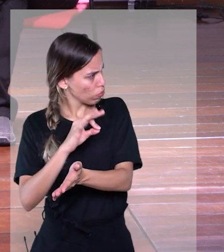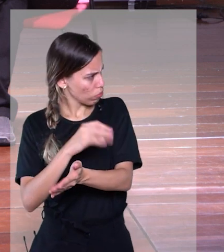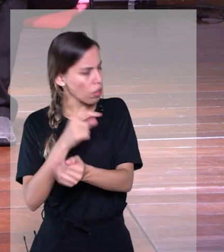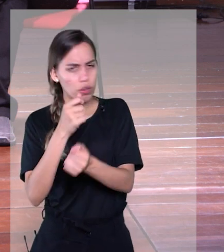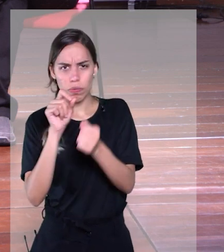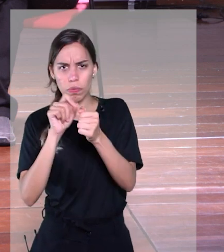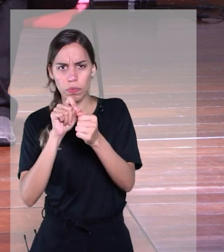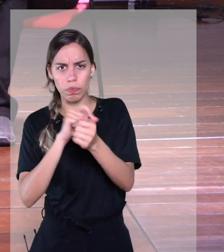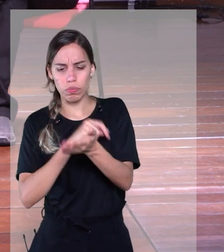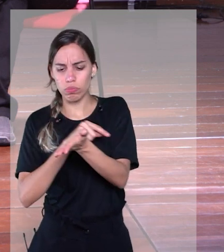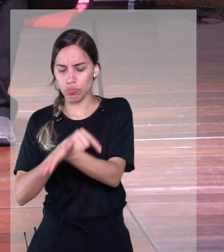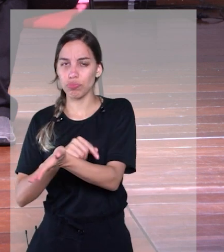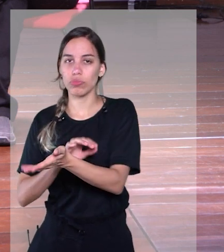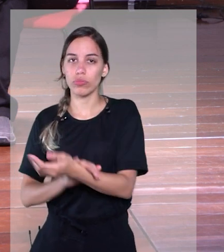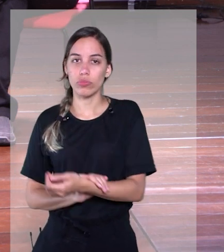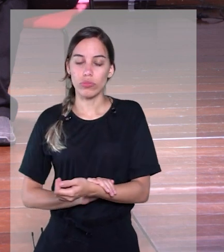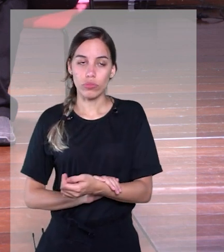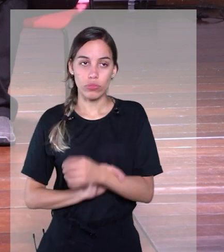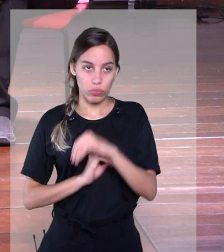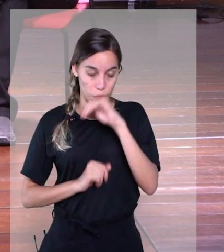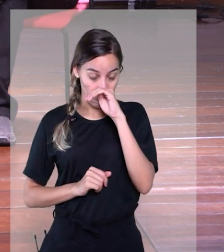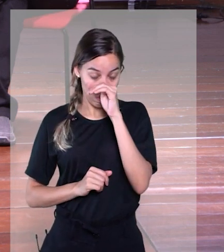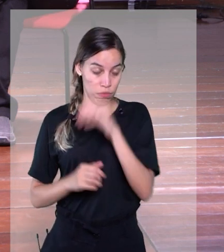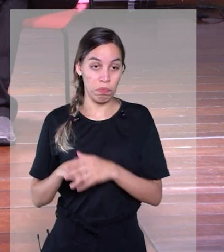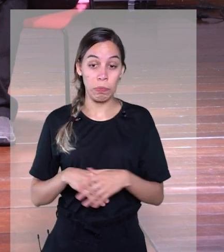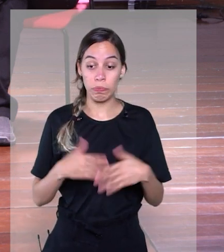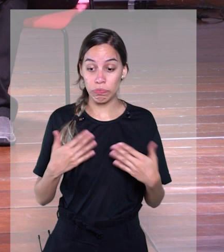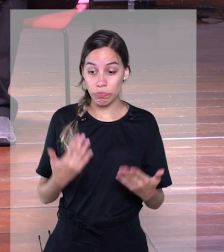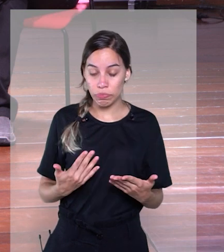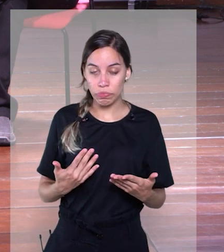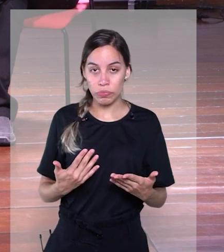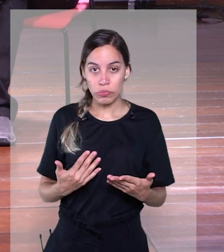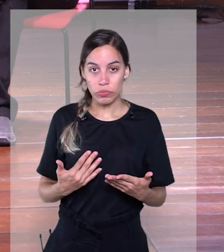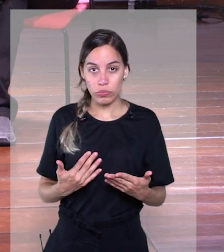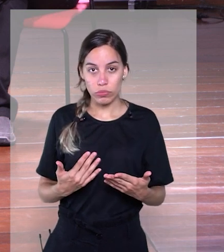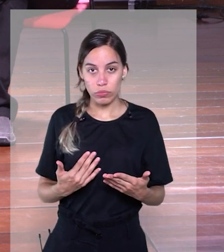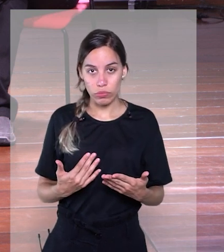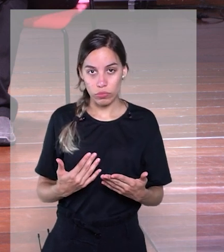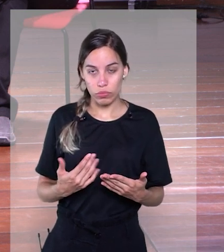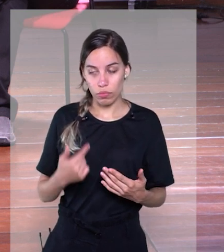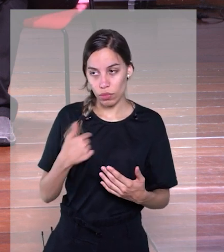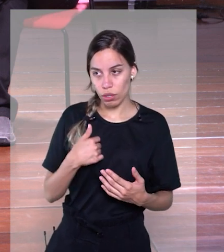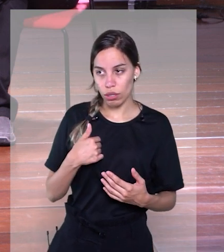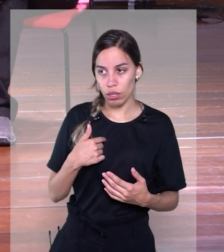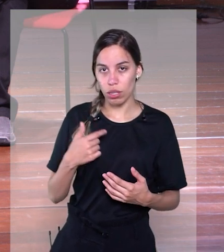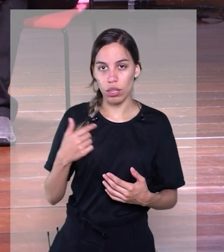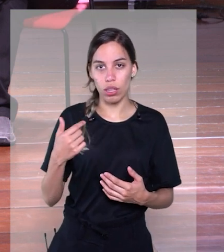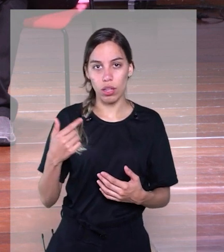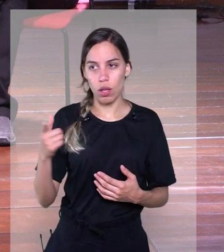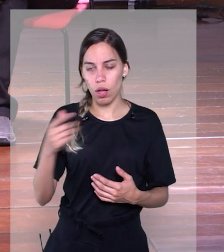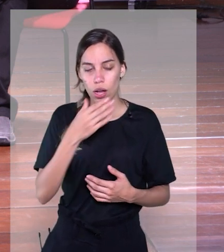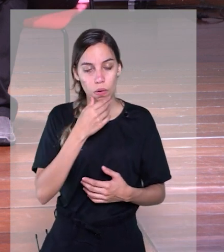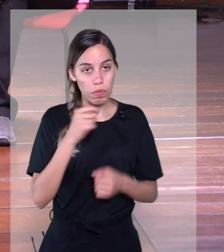tendo que estatuar o Carlos outras vezes, e ele mesmo me falou que, olha, o Carlos foi um marco na minha vida, porque depois ele fez o Guimarães